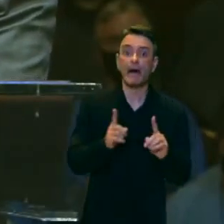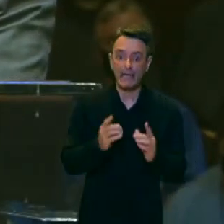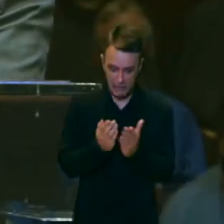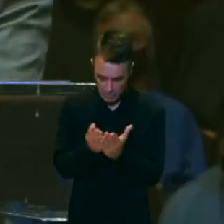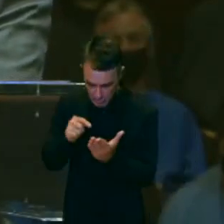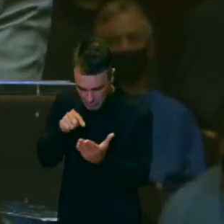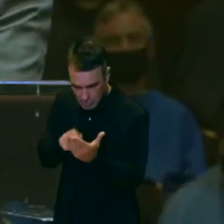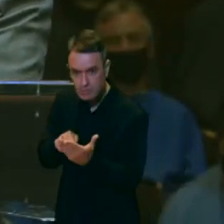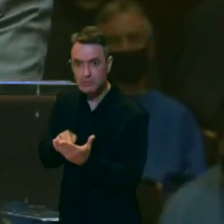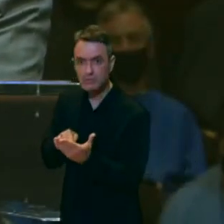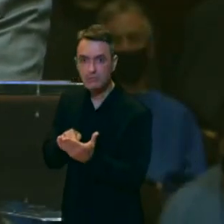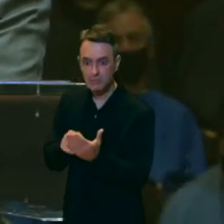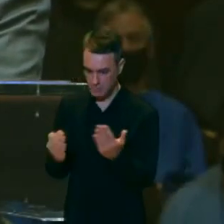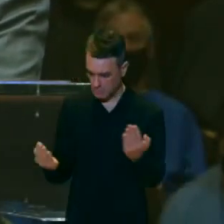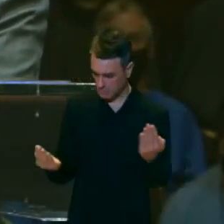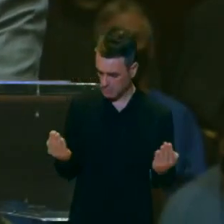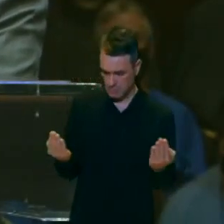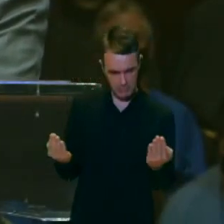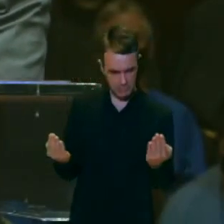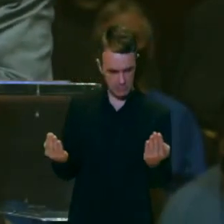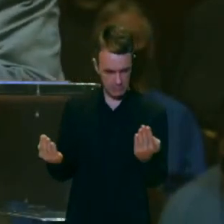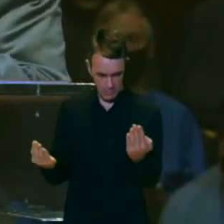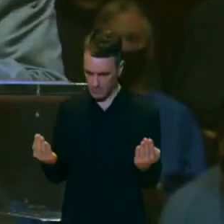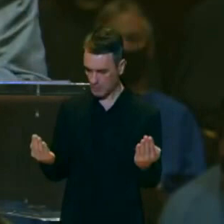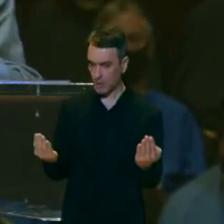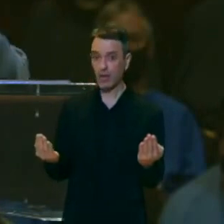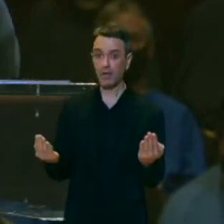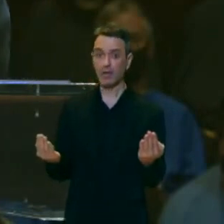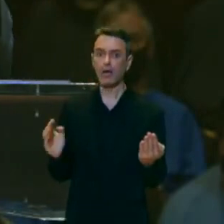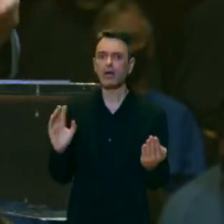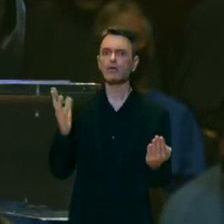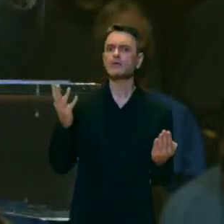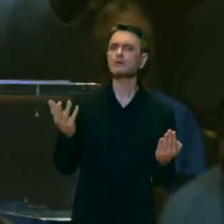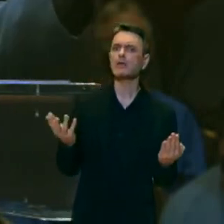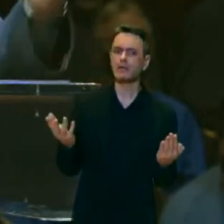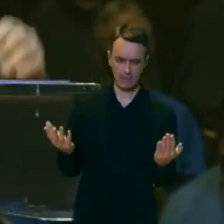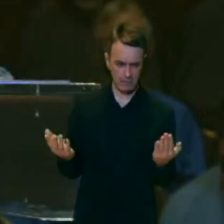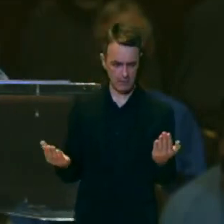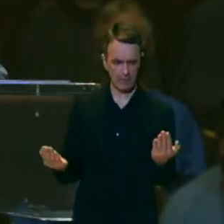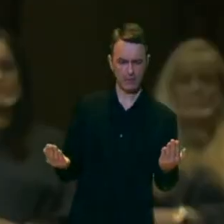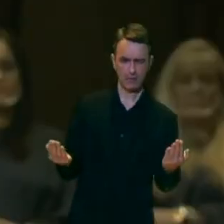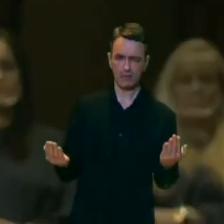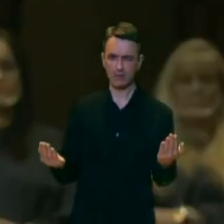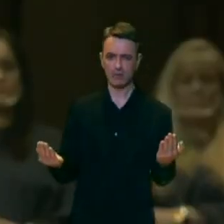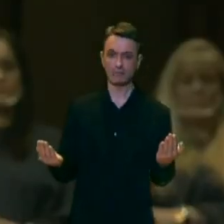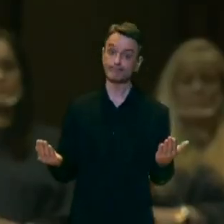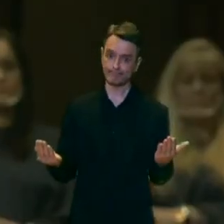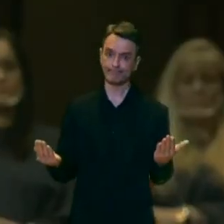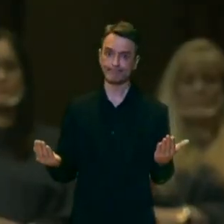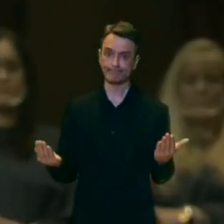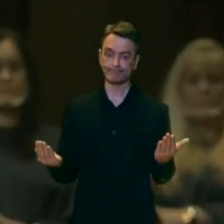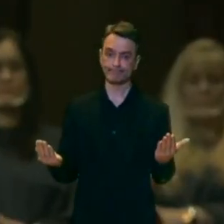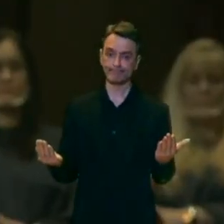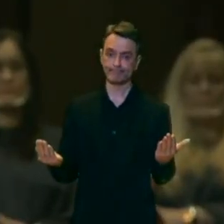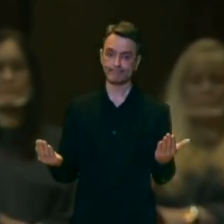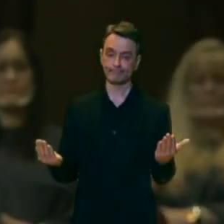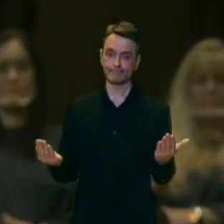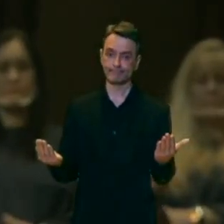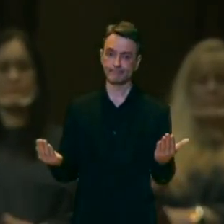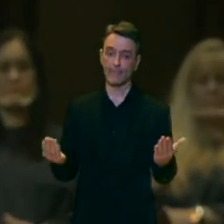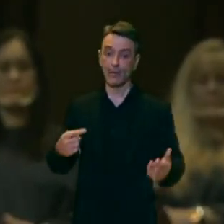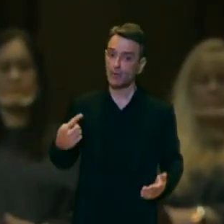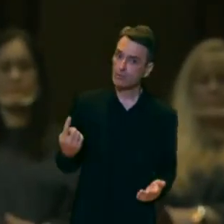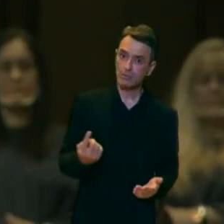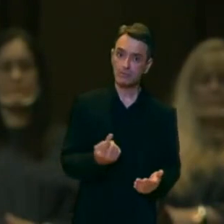Deus e interpretando à luz da palavra de Deus a realidade que você está vivendo. E aí esse é o